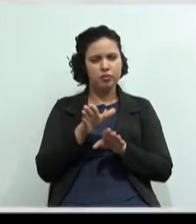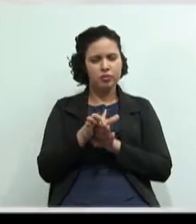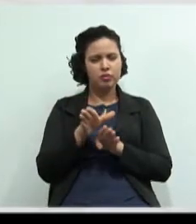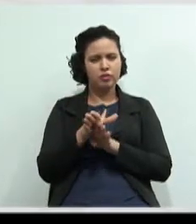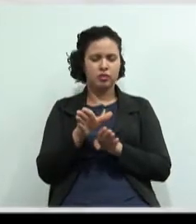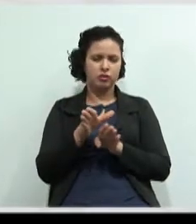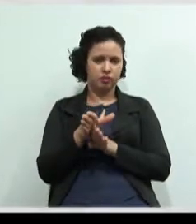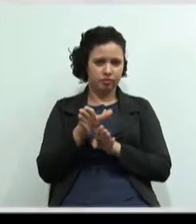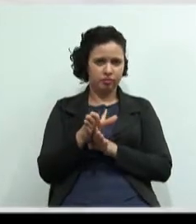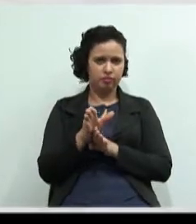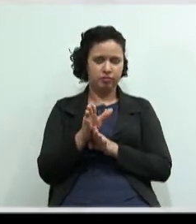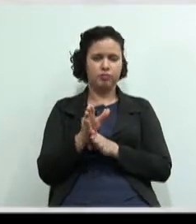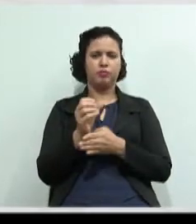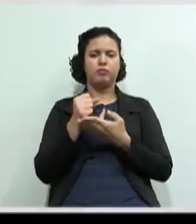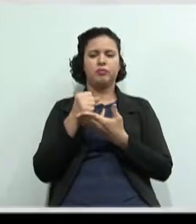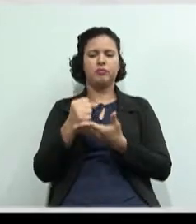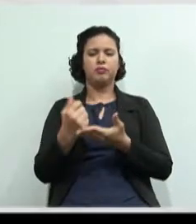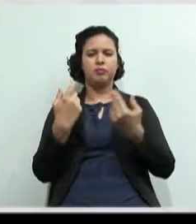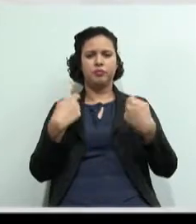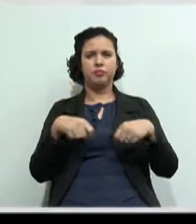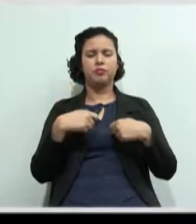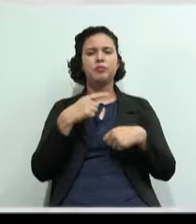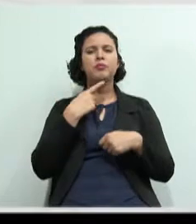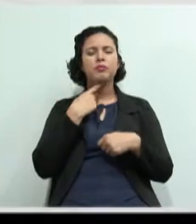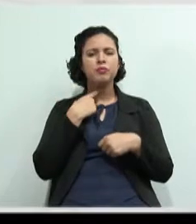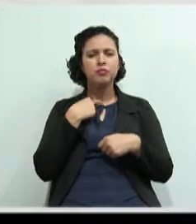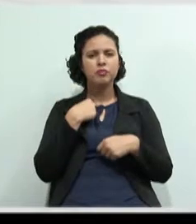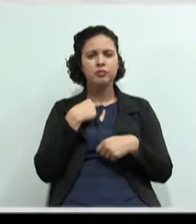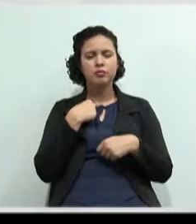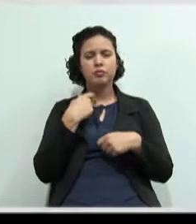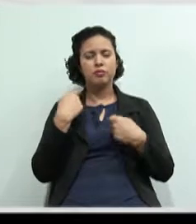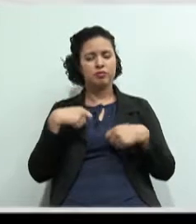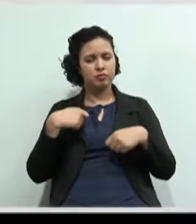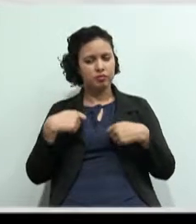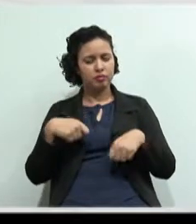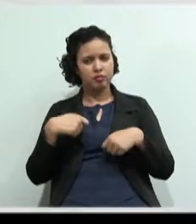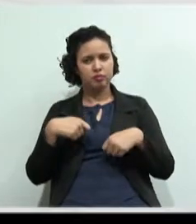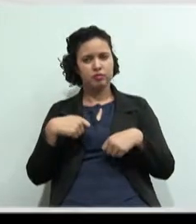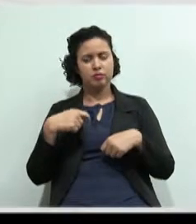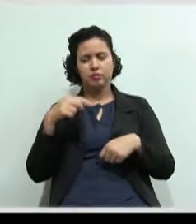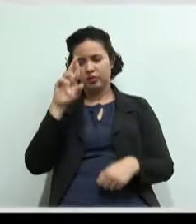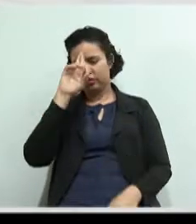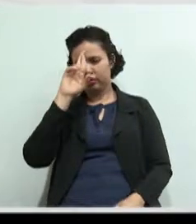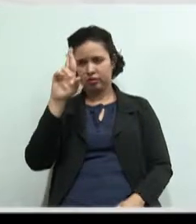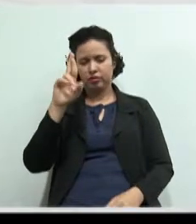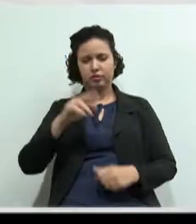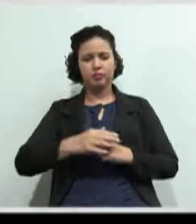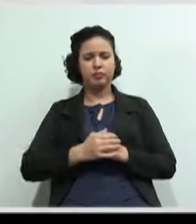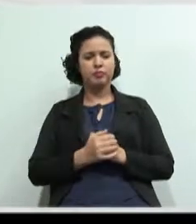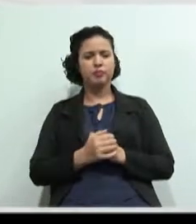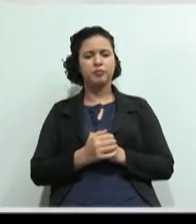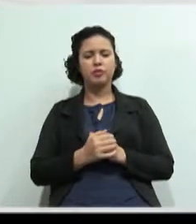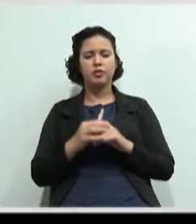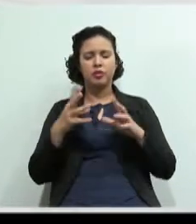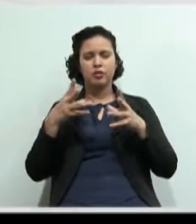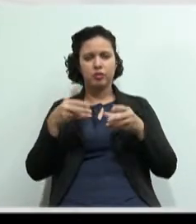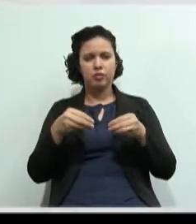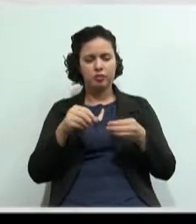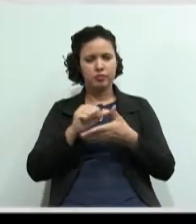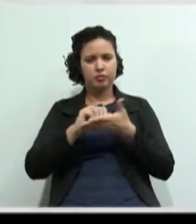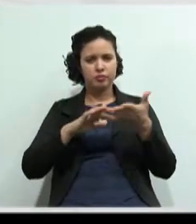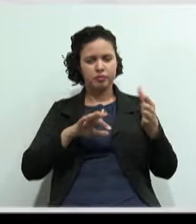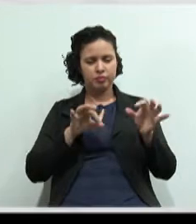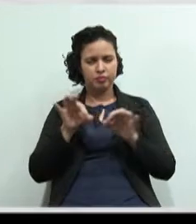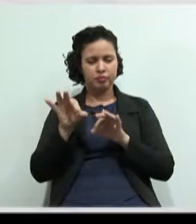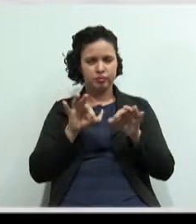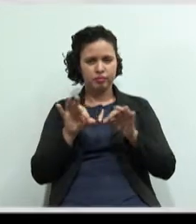os desejos do indivíduo. No caso da situação lá, atendeu a necessidade e desejo do chefe dela. Como toda atividade de planejamento tem início